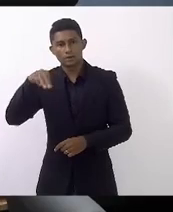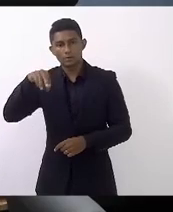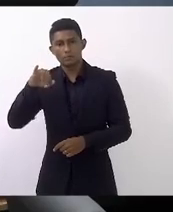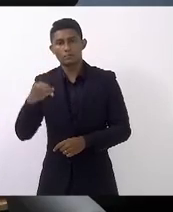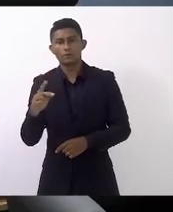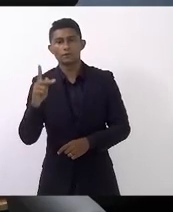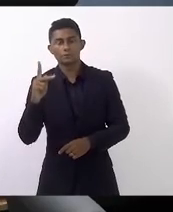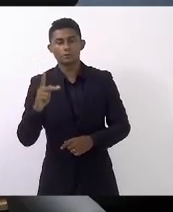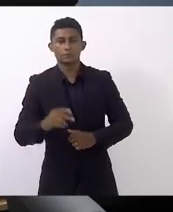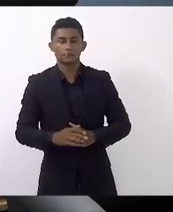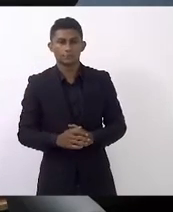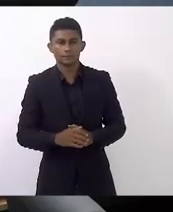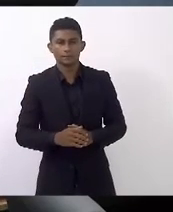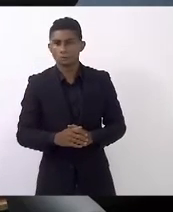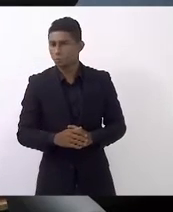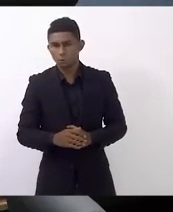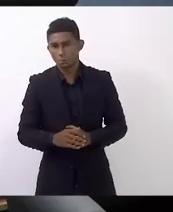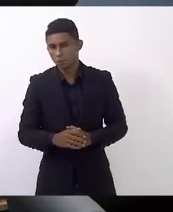Deputada